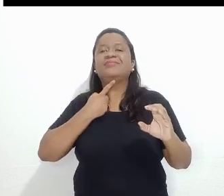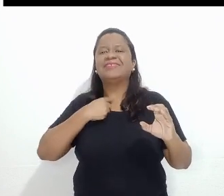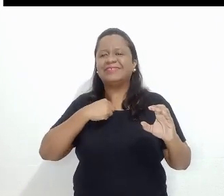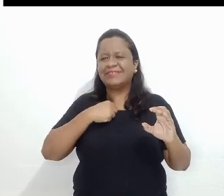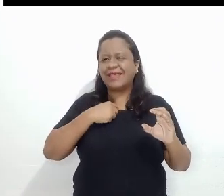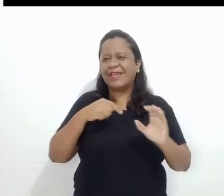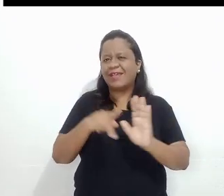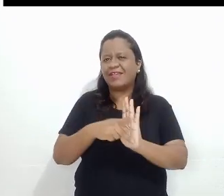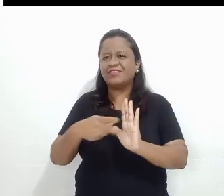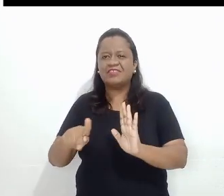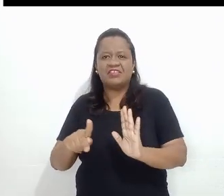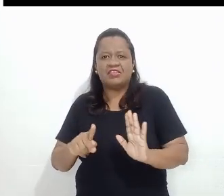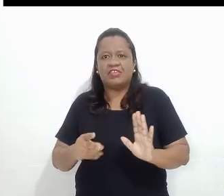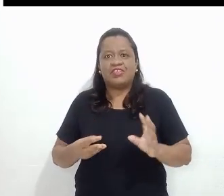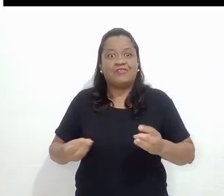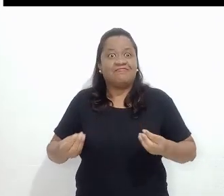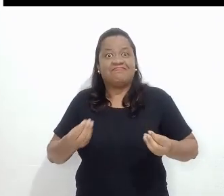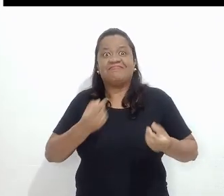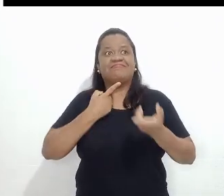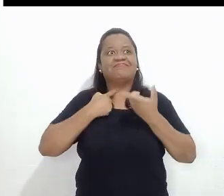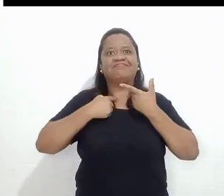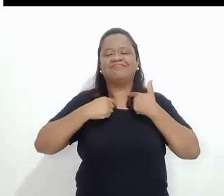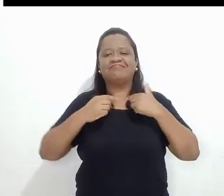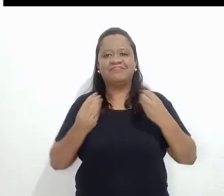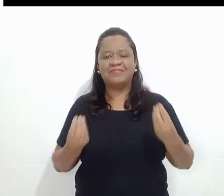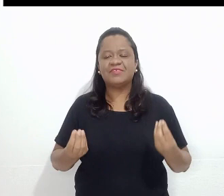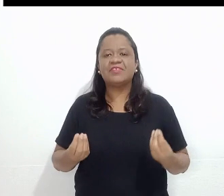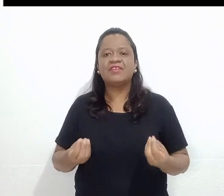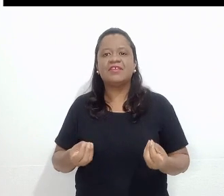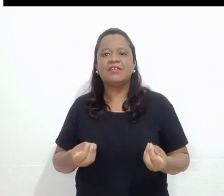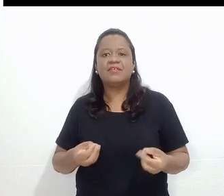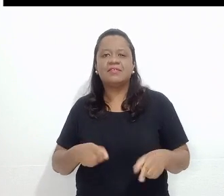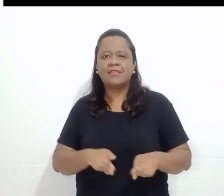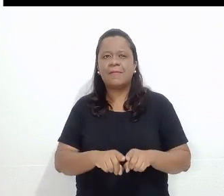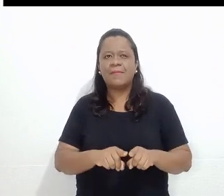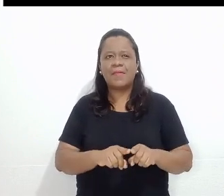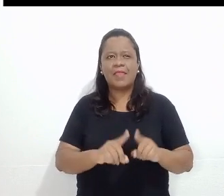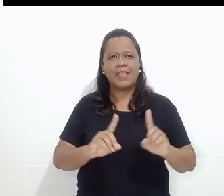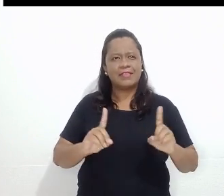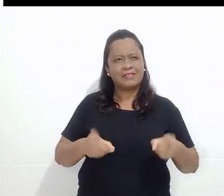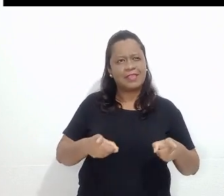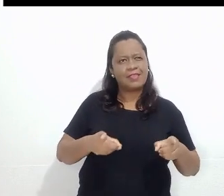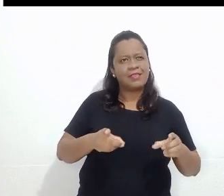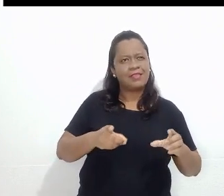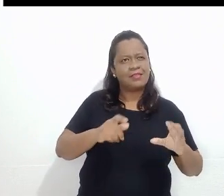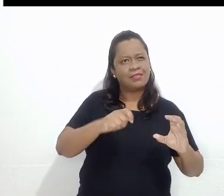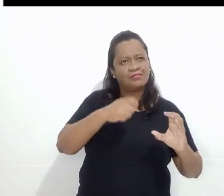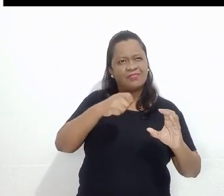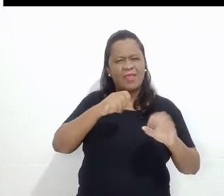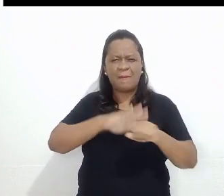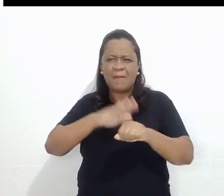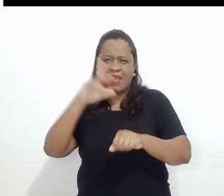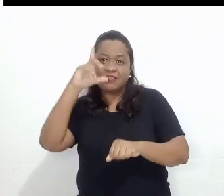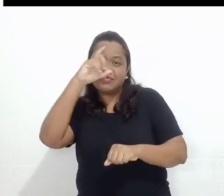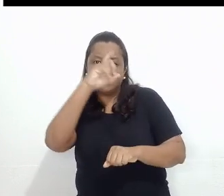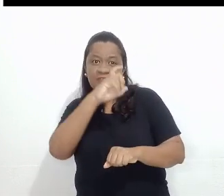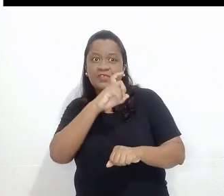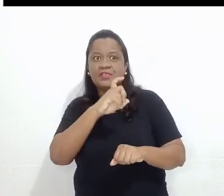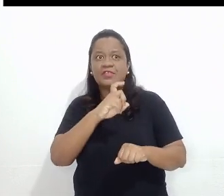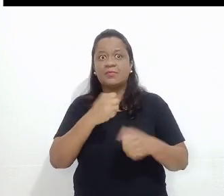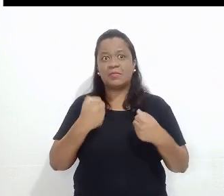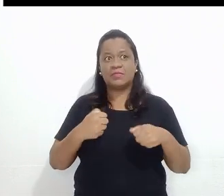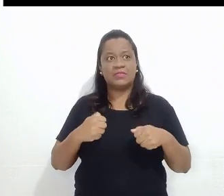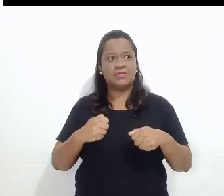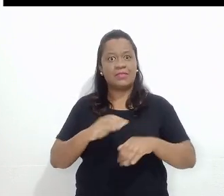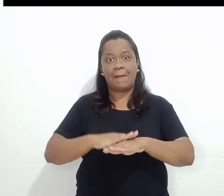dele, de tesão mesmo de fazer, e às vezes uma cena que o movimento pode ser um pouco mais difícil, né, que precisa de